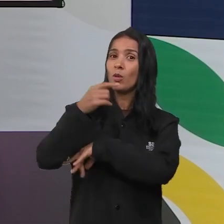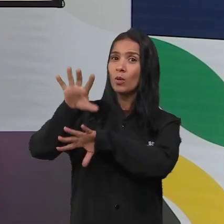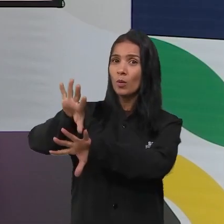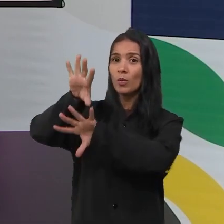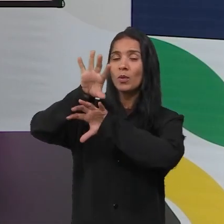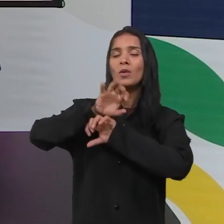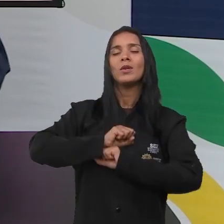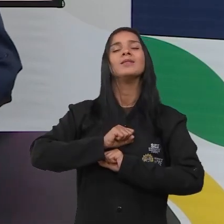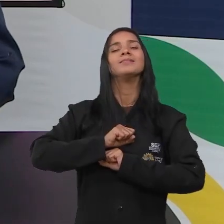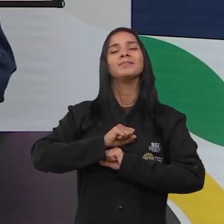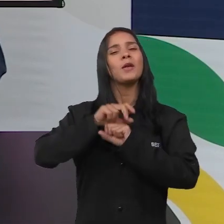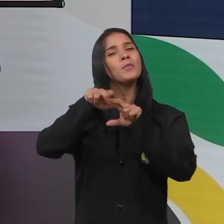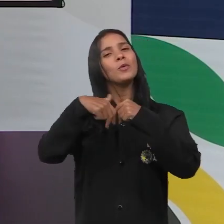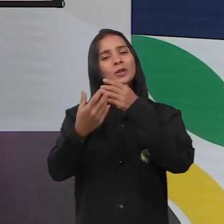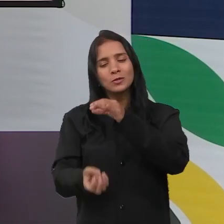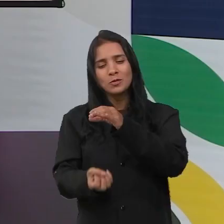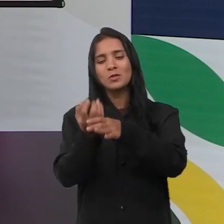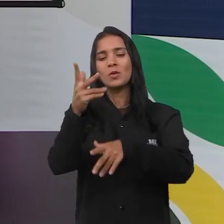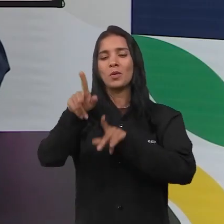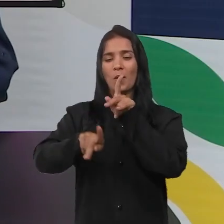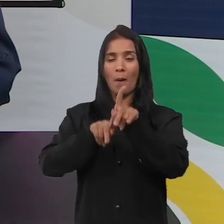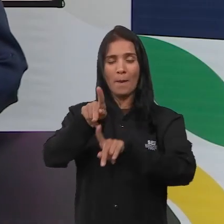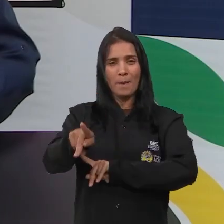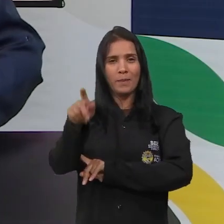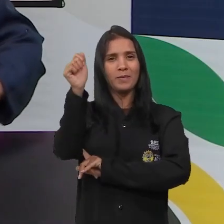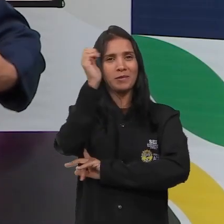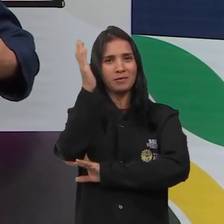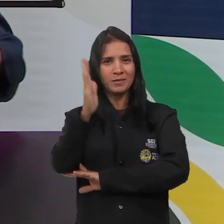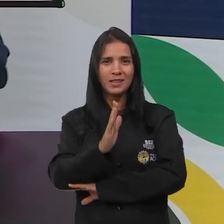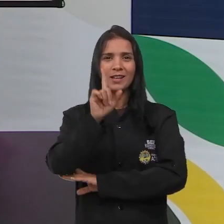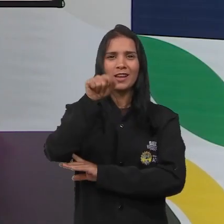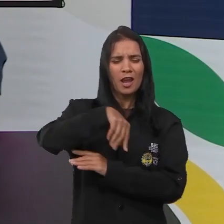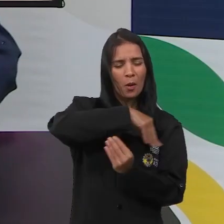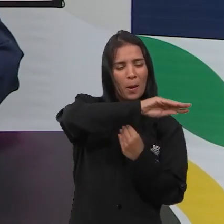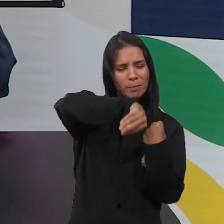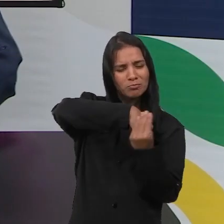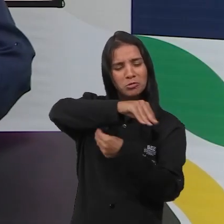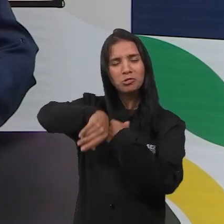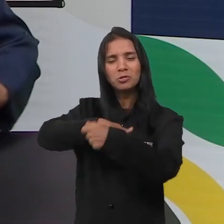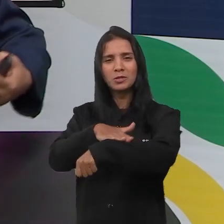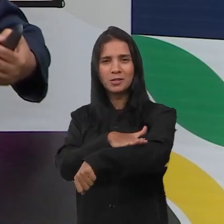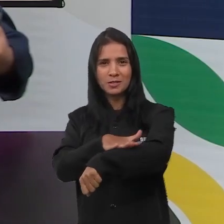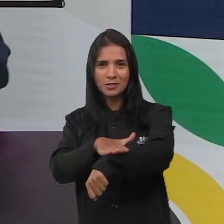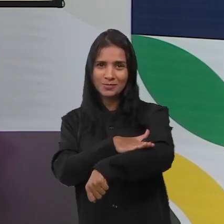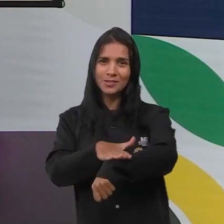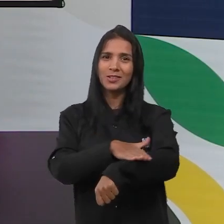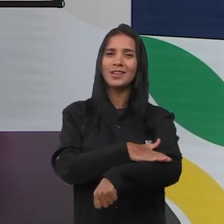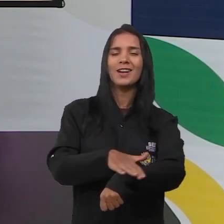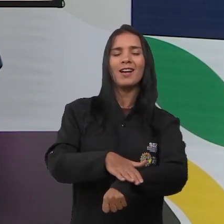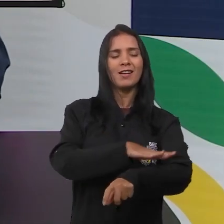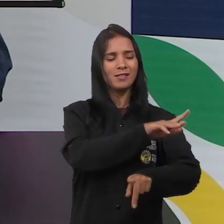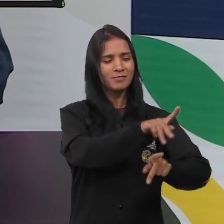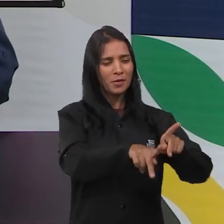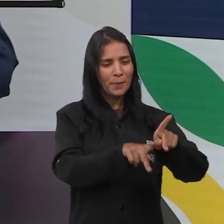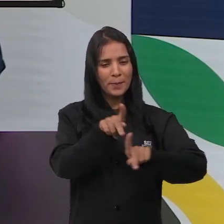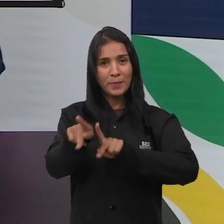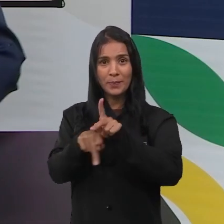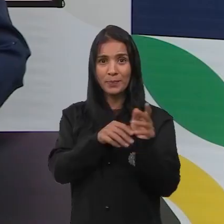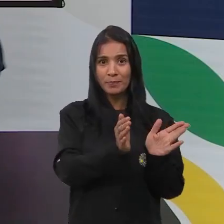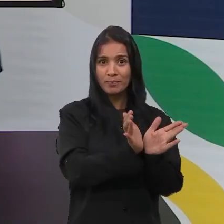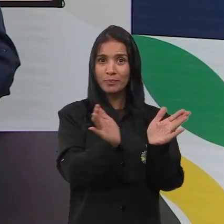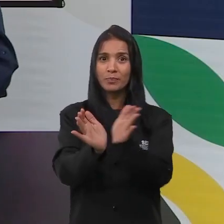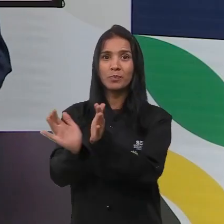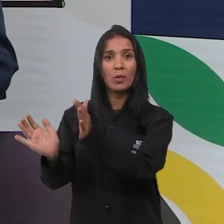povo brasileiro, que ele trata justamente dessa miscigenação, ou seja, dessa mistura de povos que fez aí